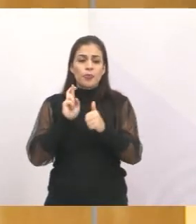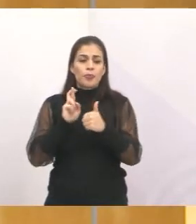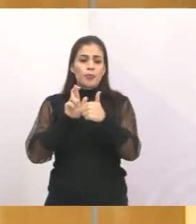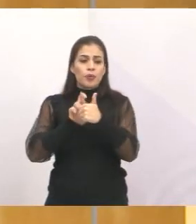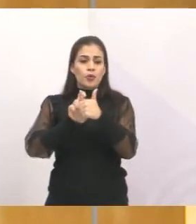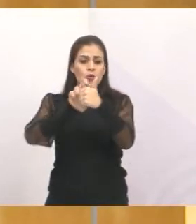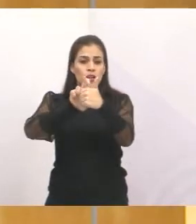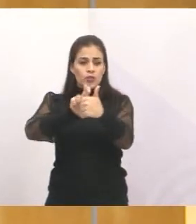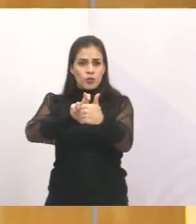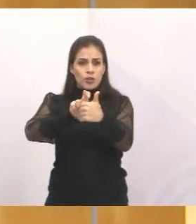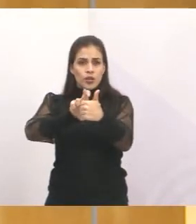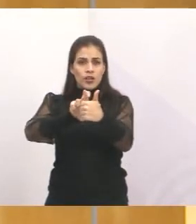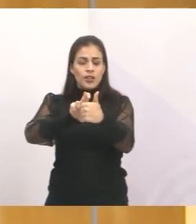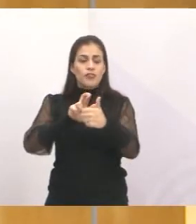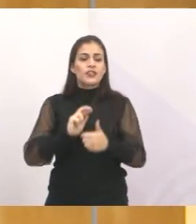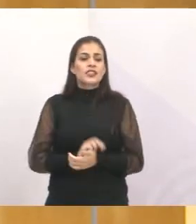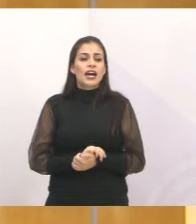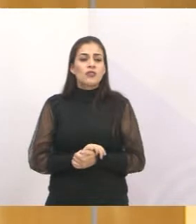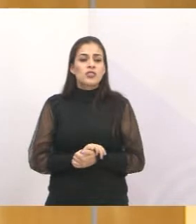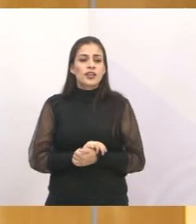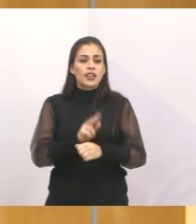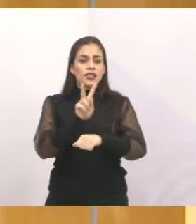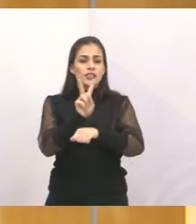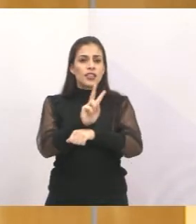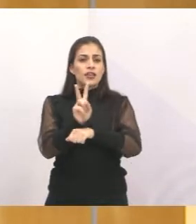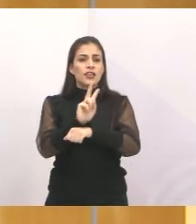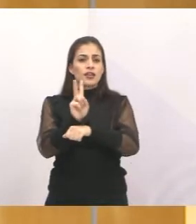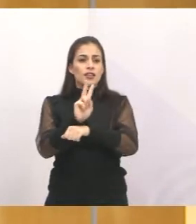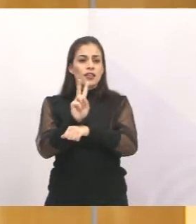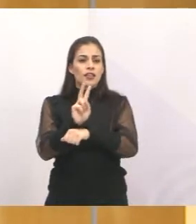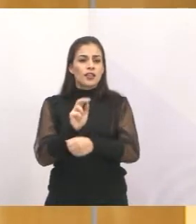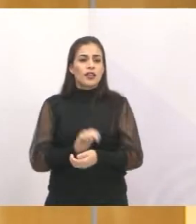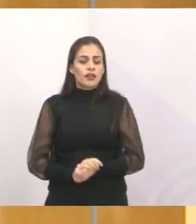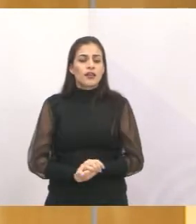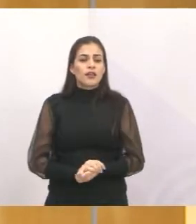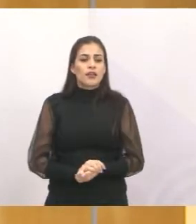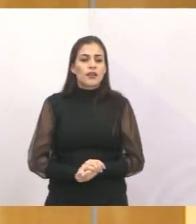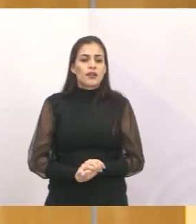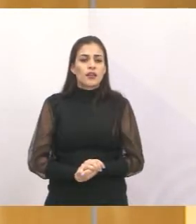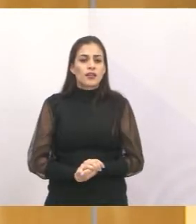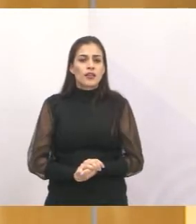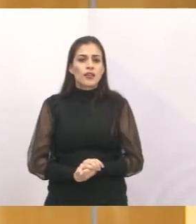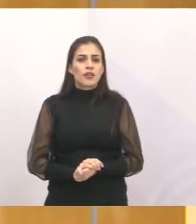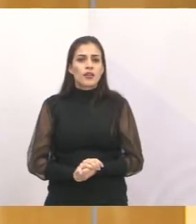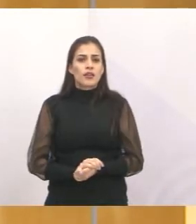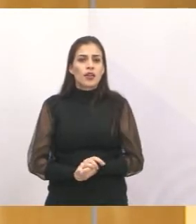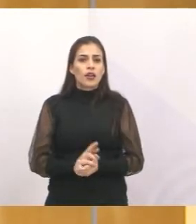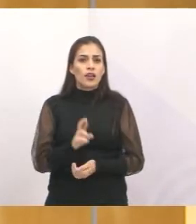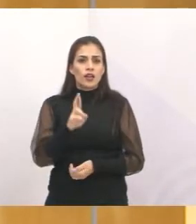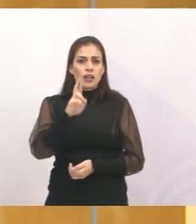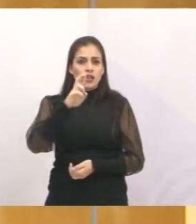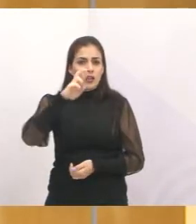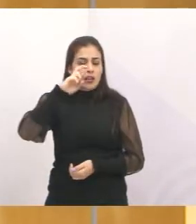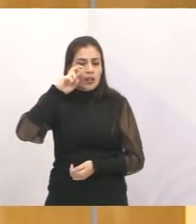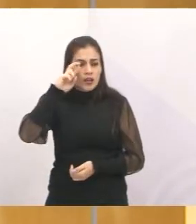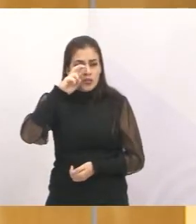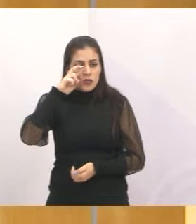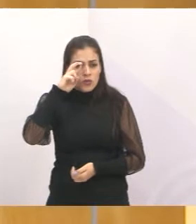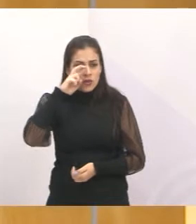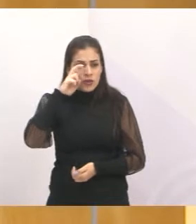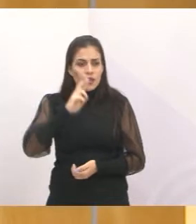Mas eu quero aprofundar um pouquinho mais nesse momento de discussão quanto